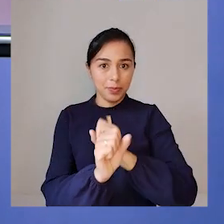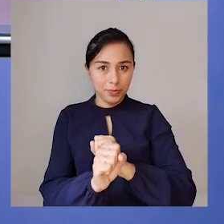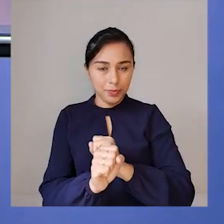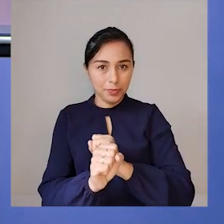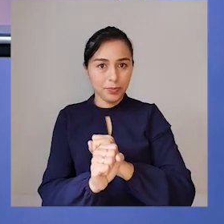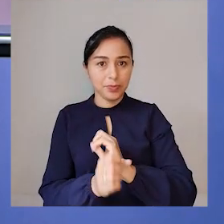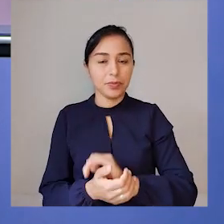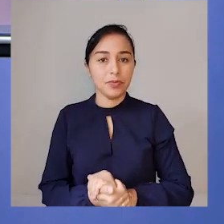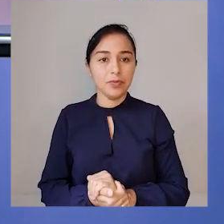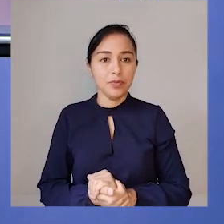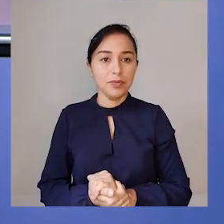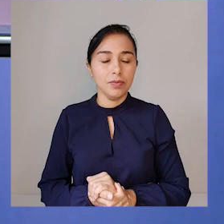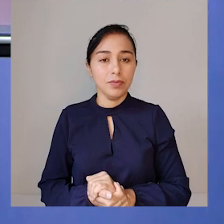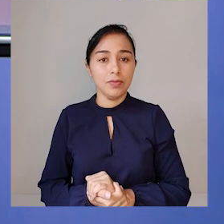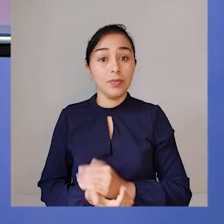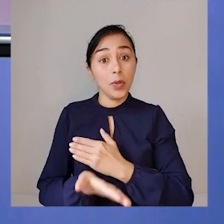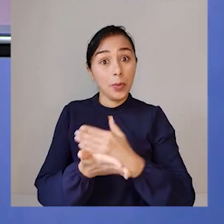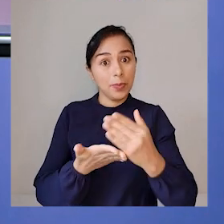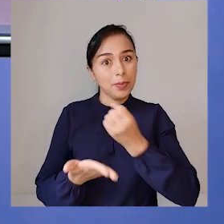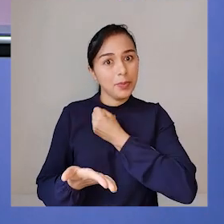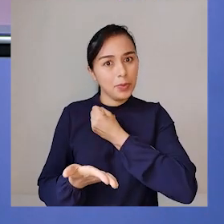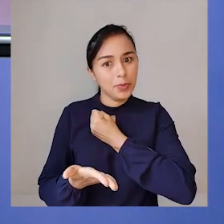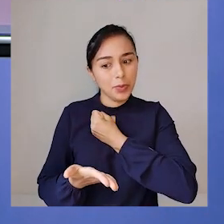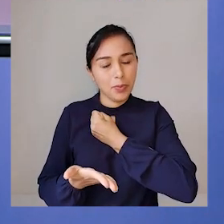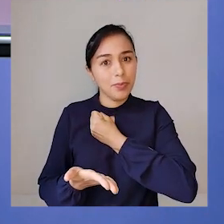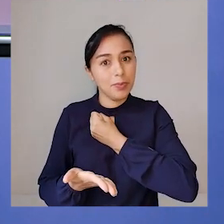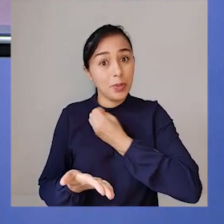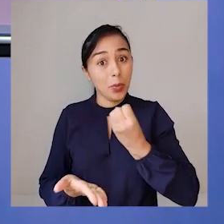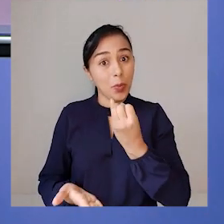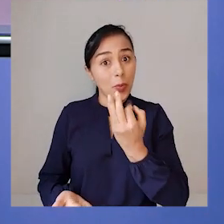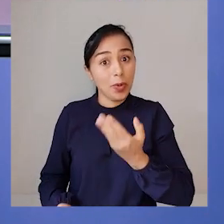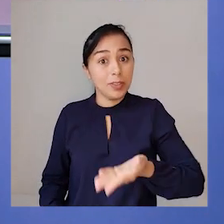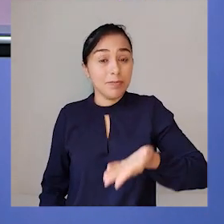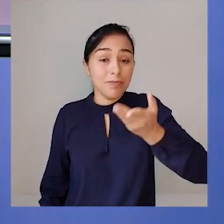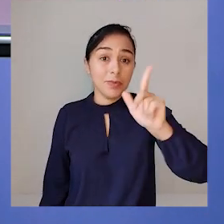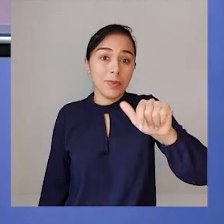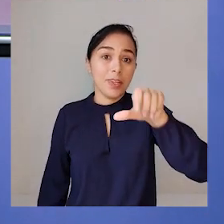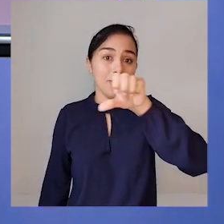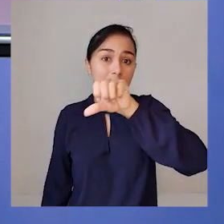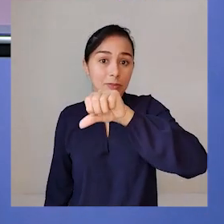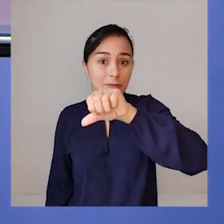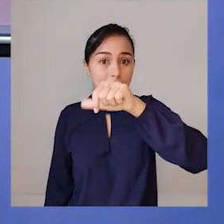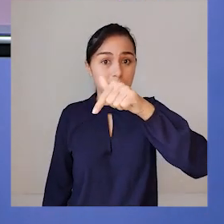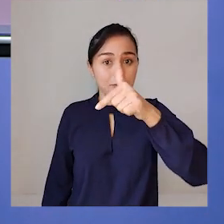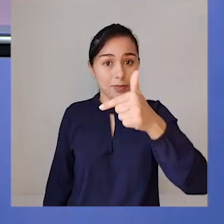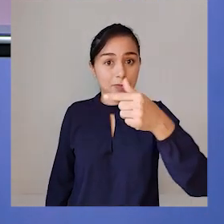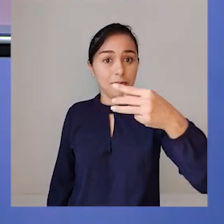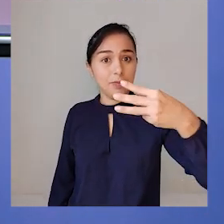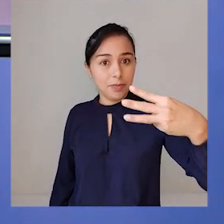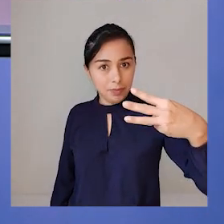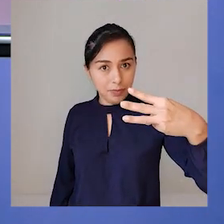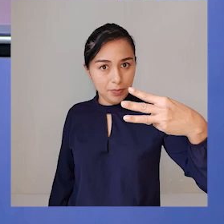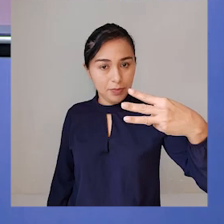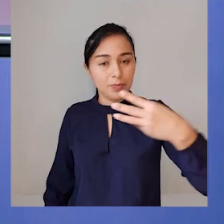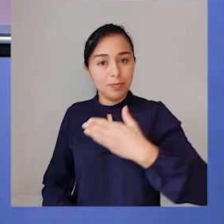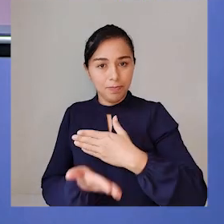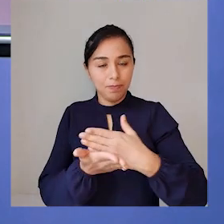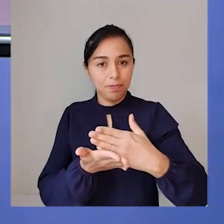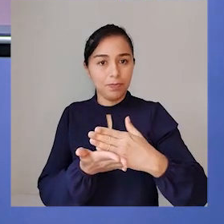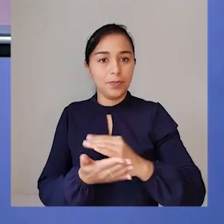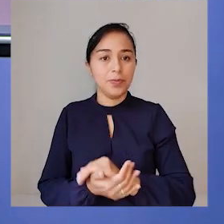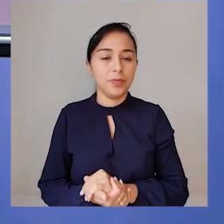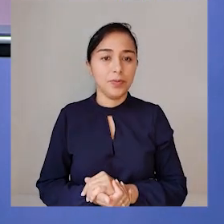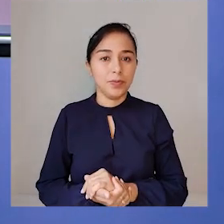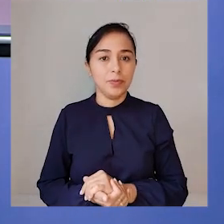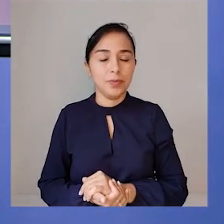que tem mais algarismos, nesse caso 923, e fazer a distribuição dos algarismos dentro